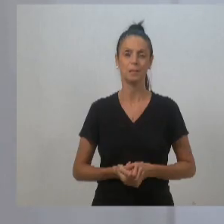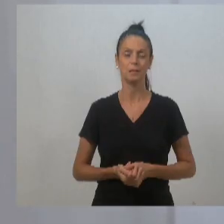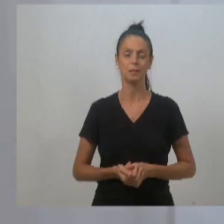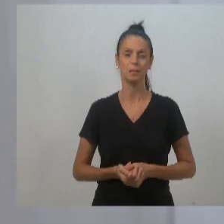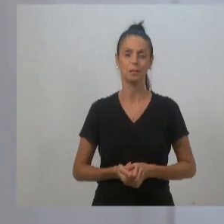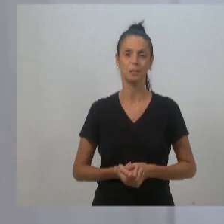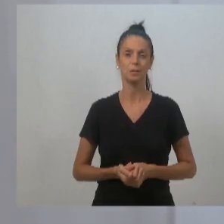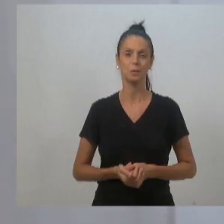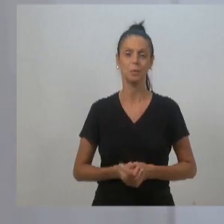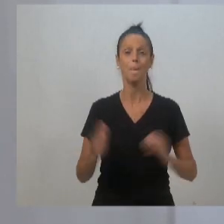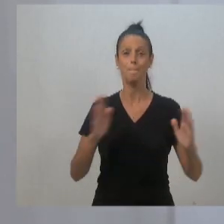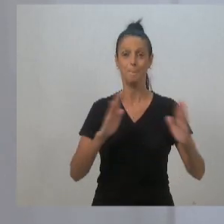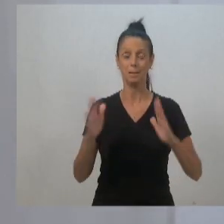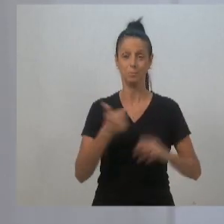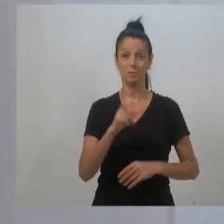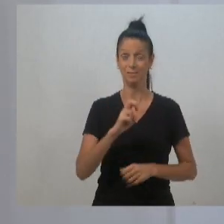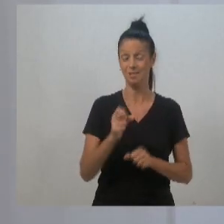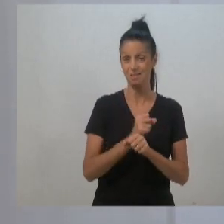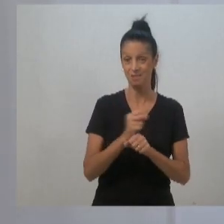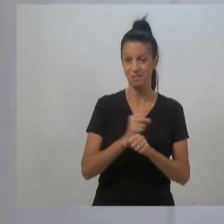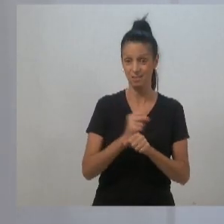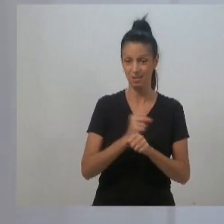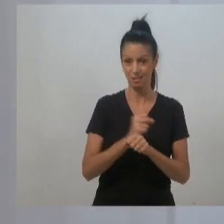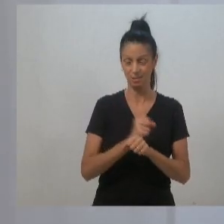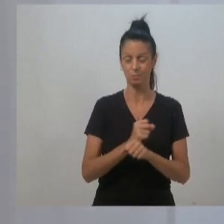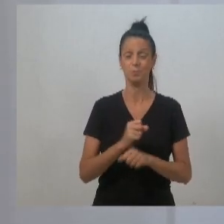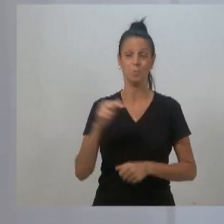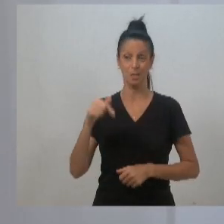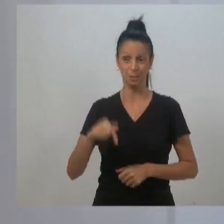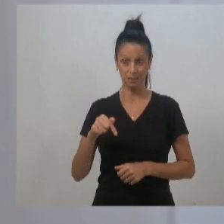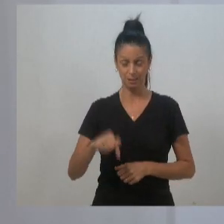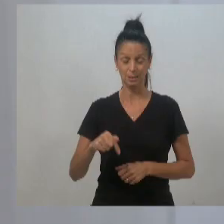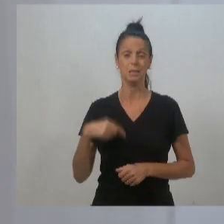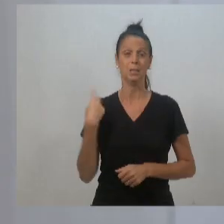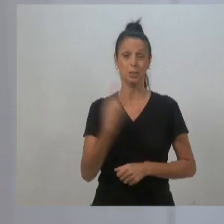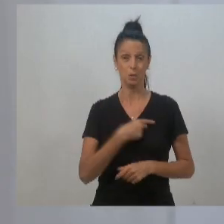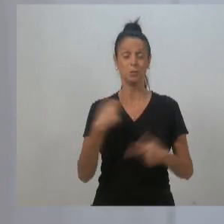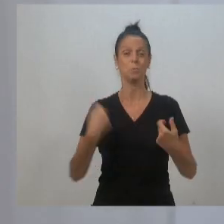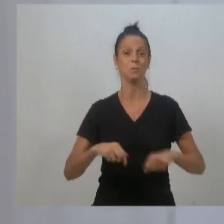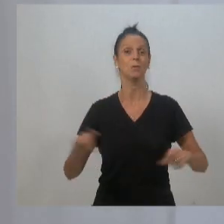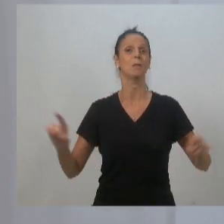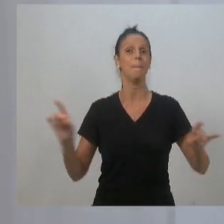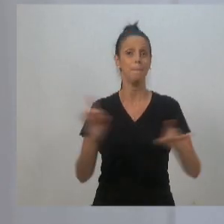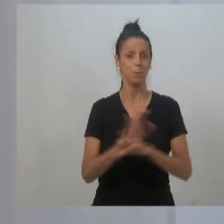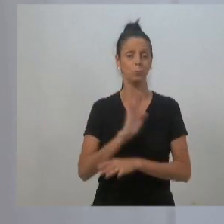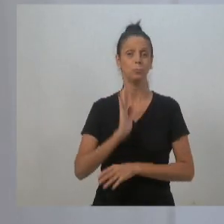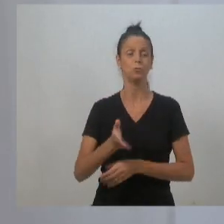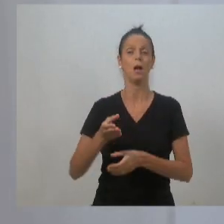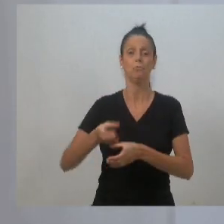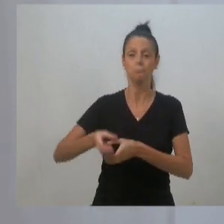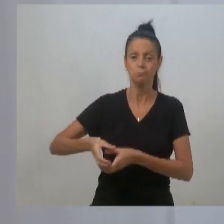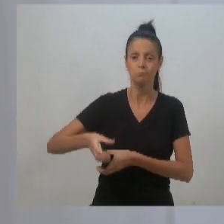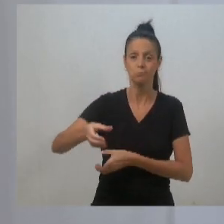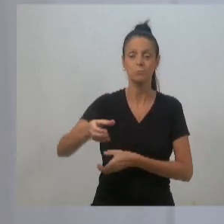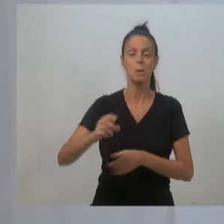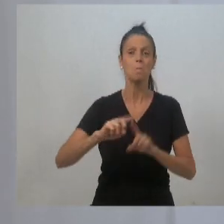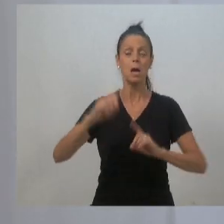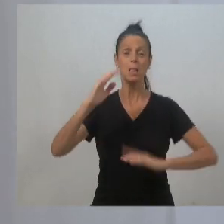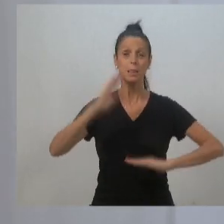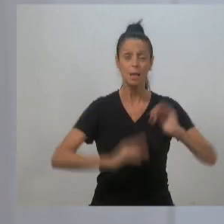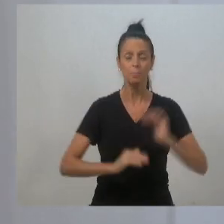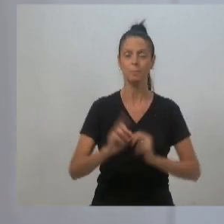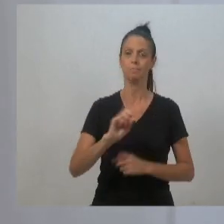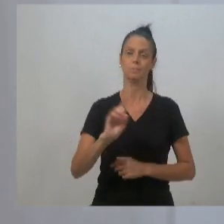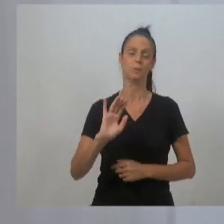nesse momento, já estaríamos todos aqui blumenauenses com essa universalização, mas não aconteceu.